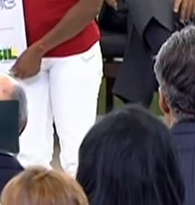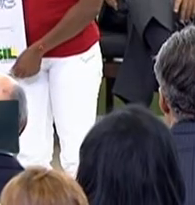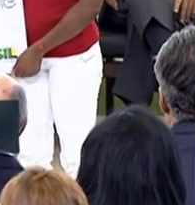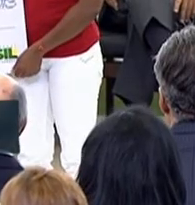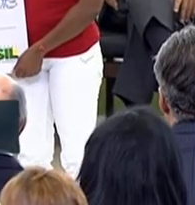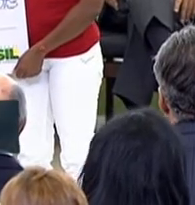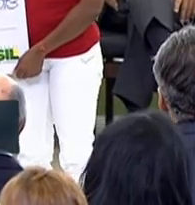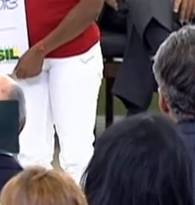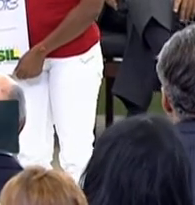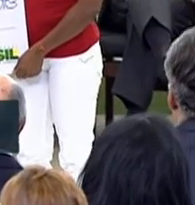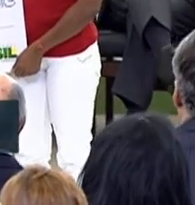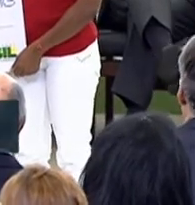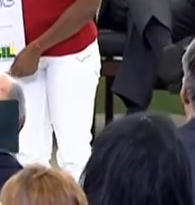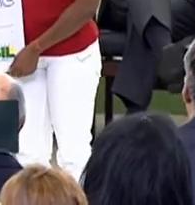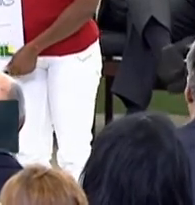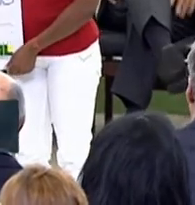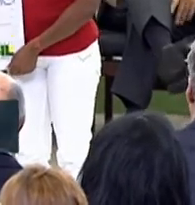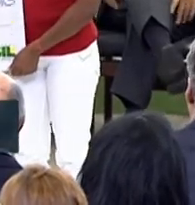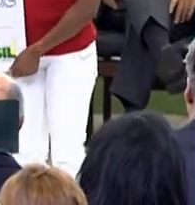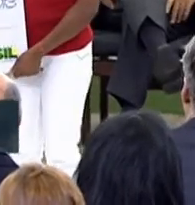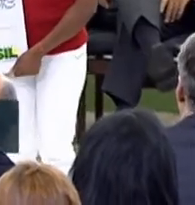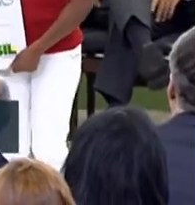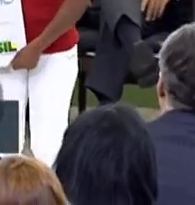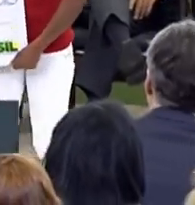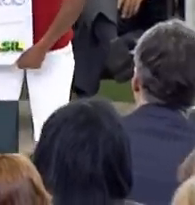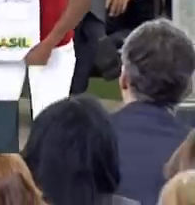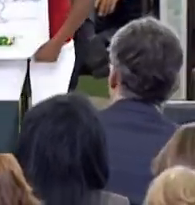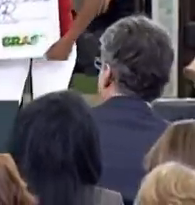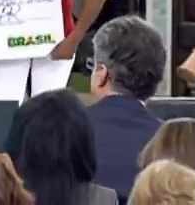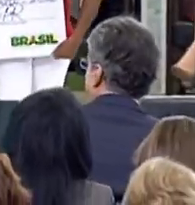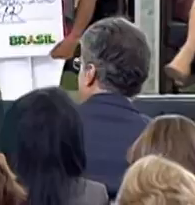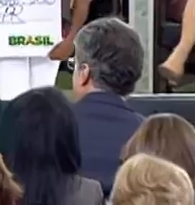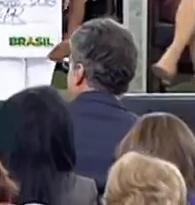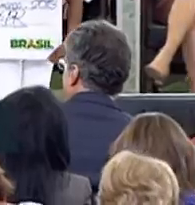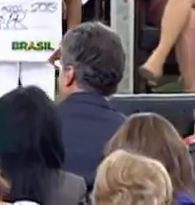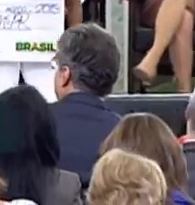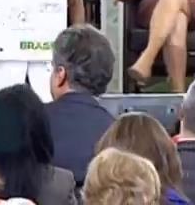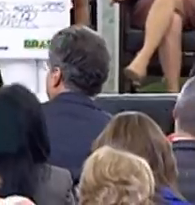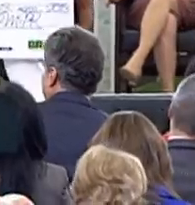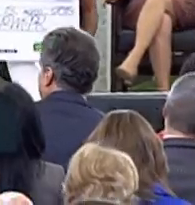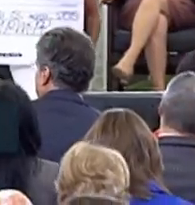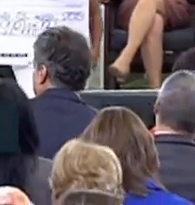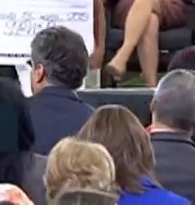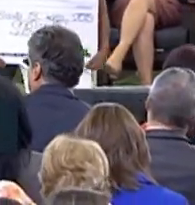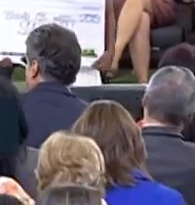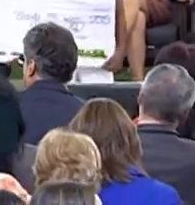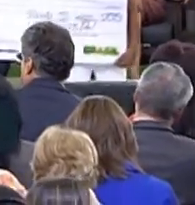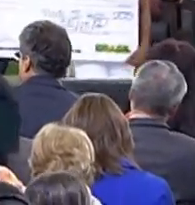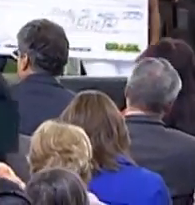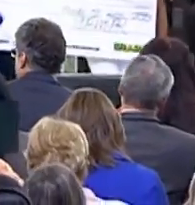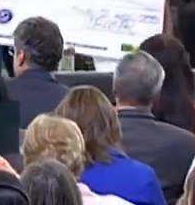Bom dia E aí em busca de marca e